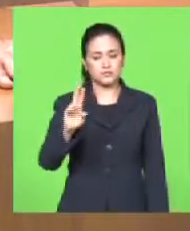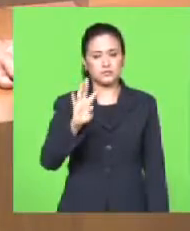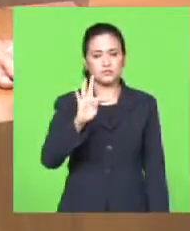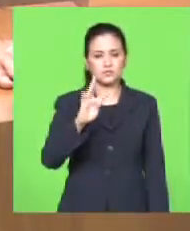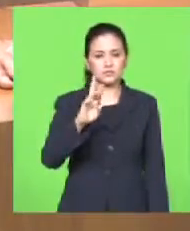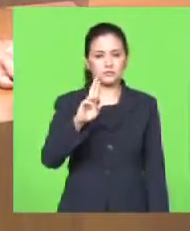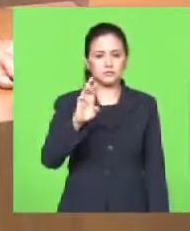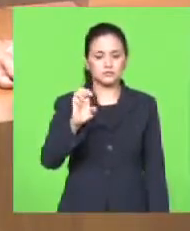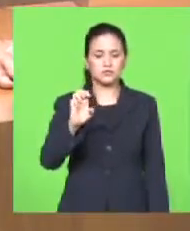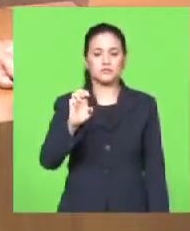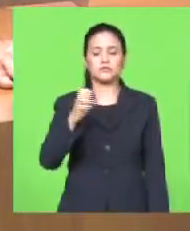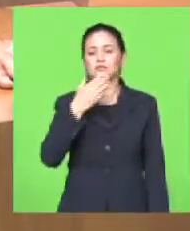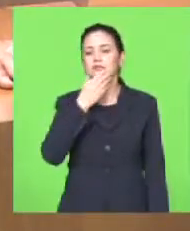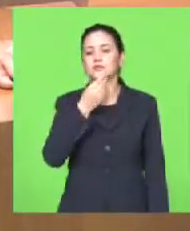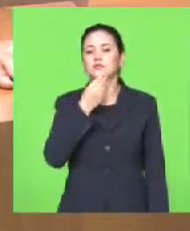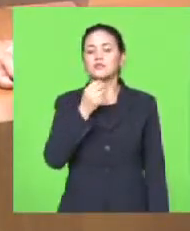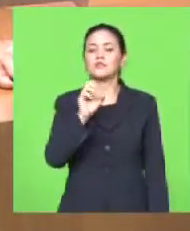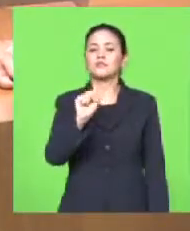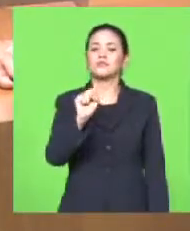Bonfim.